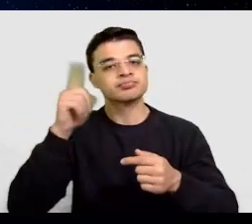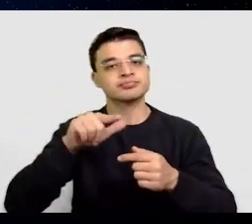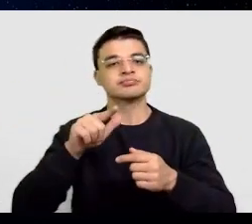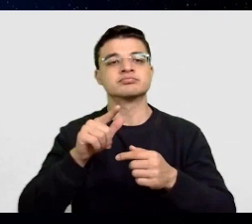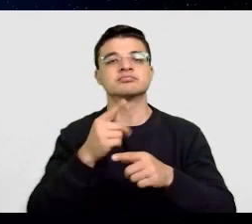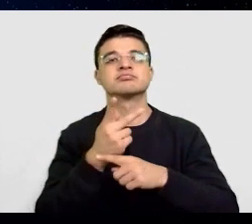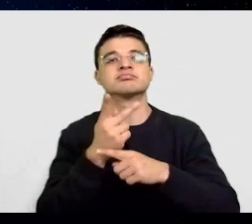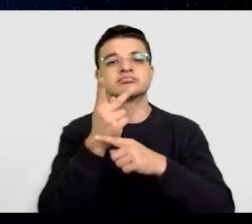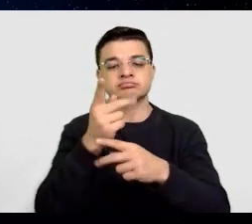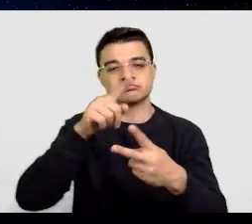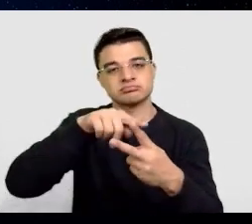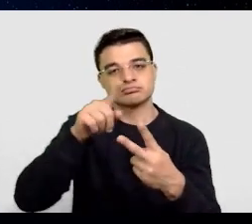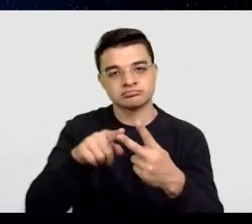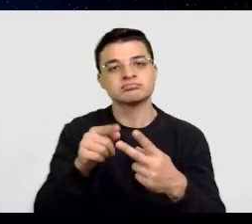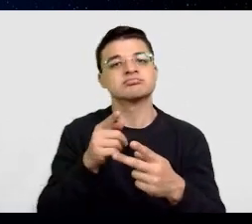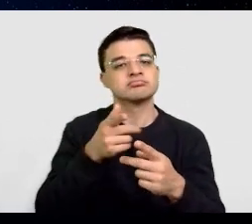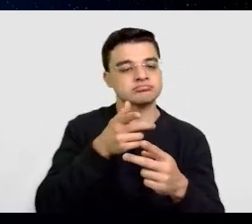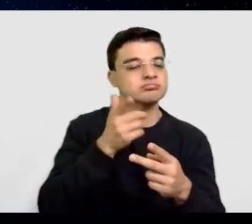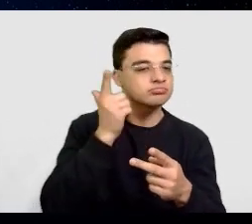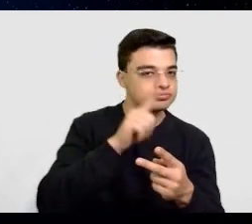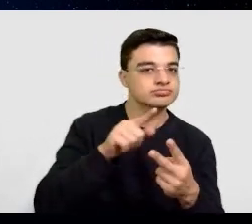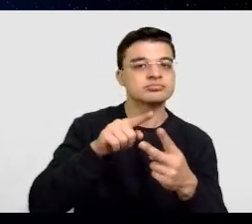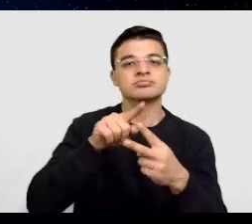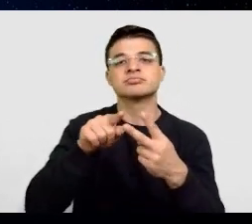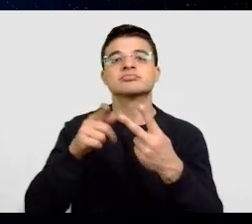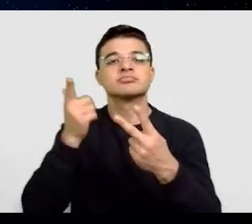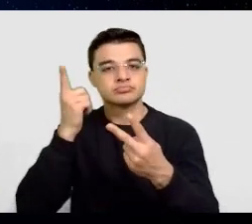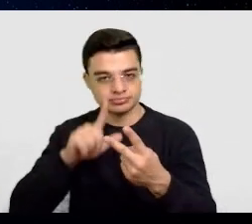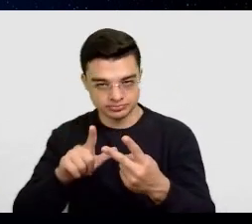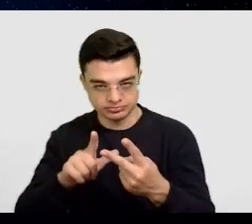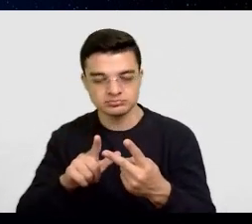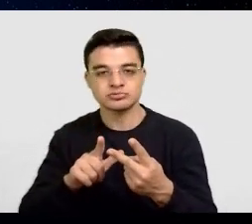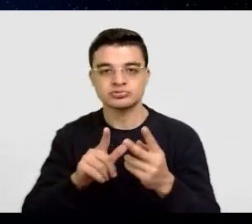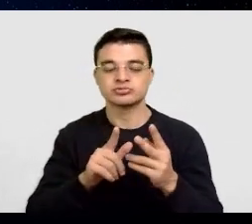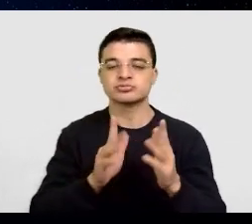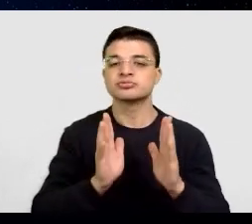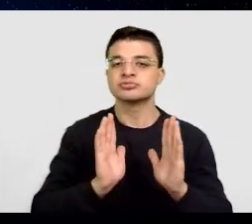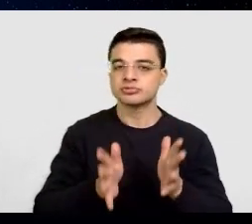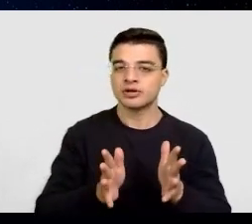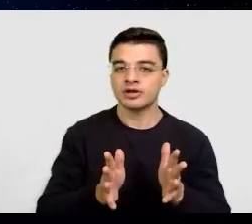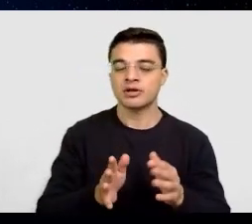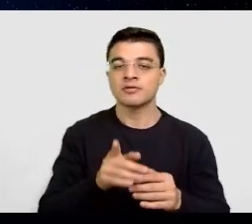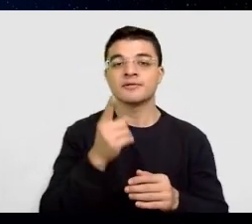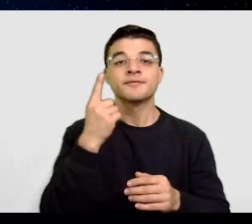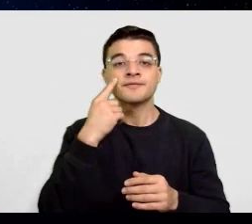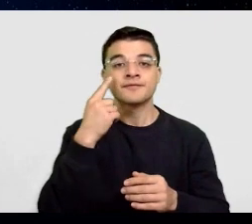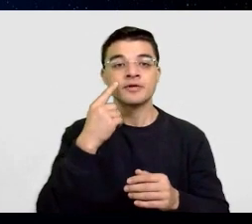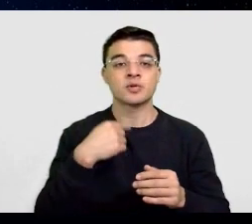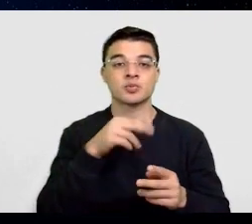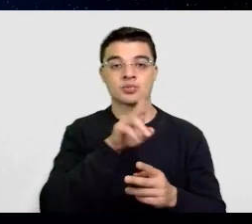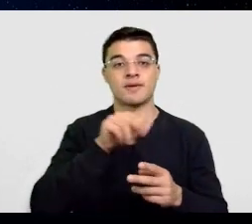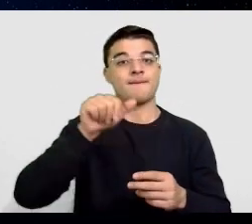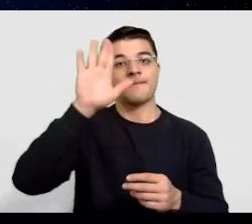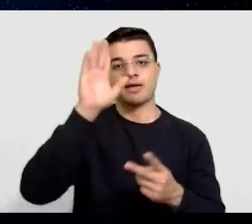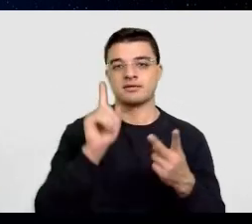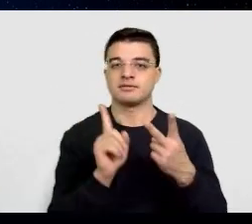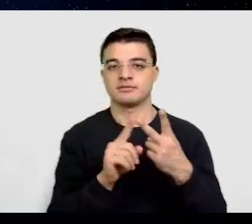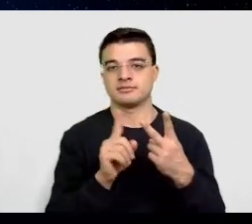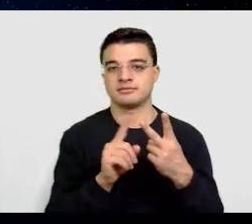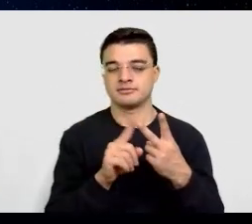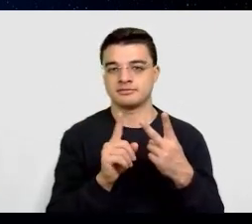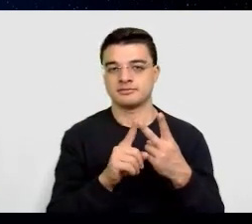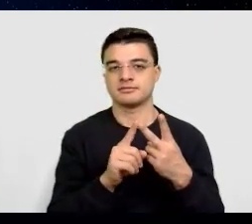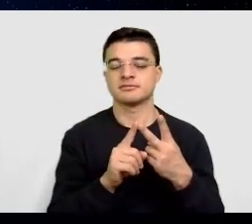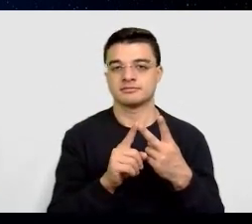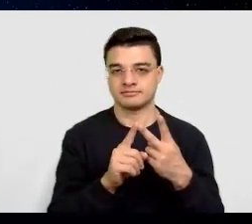duas requisições, tanto na primeira quanto na segunda, e vocês vão ver que eu utilizei mais a segunda para ter um pouco mais de liberdade